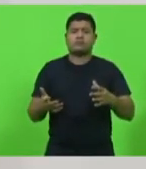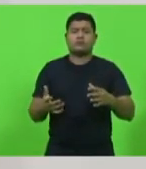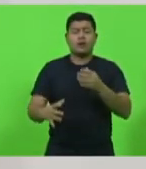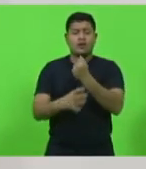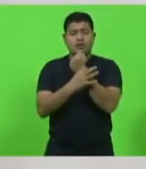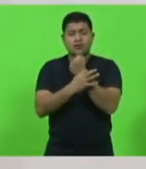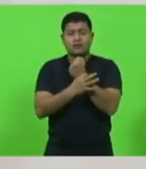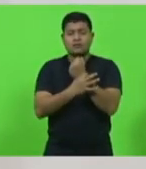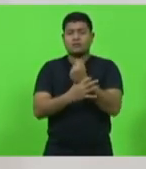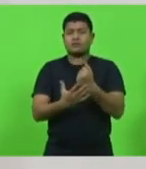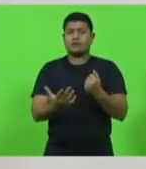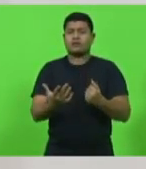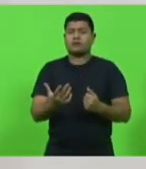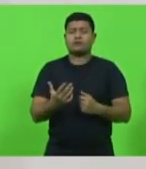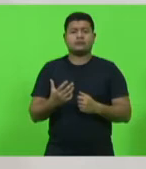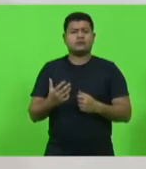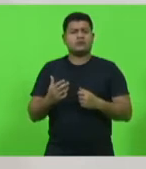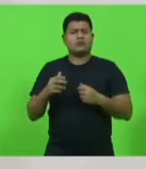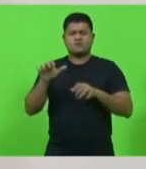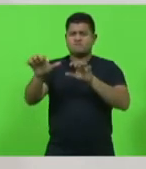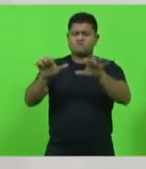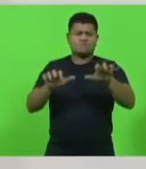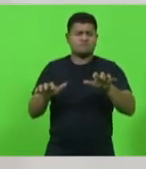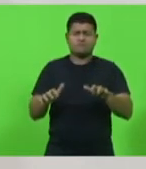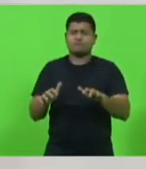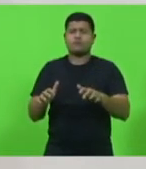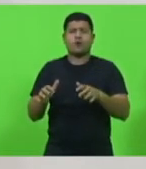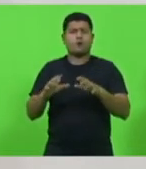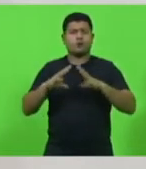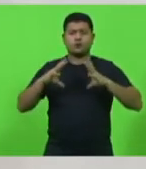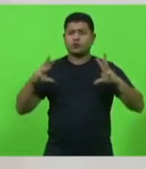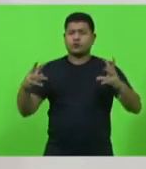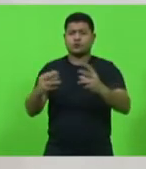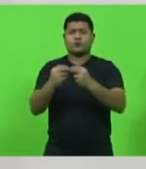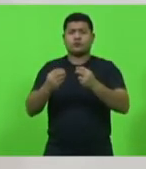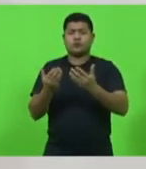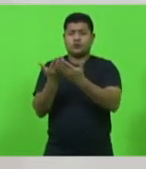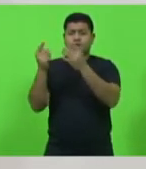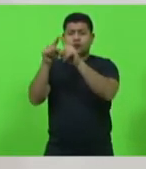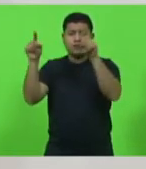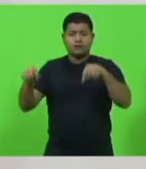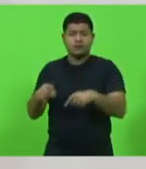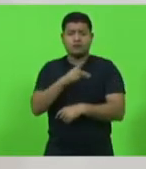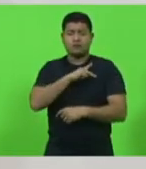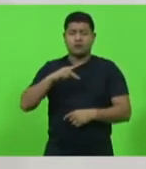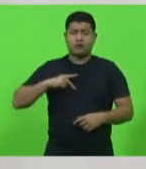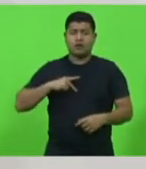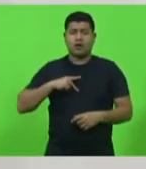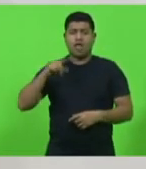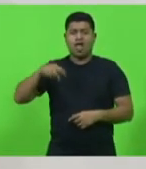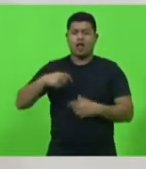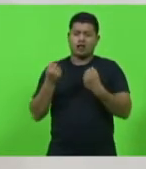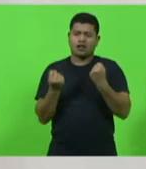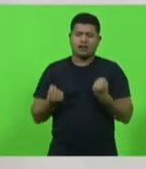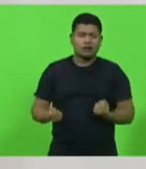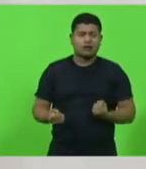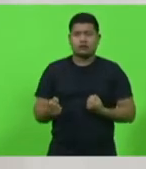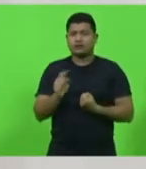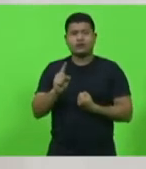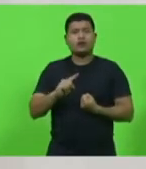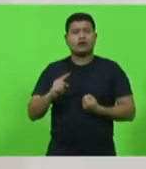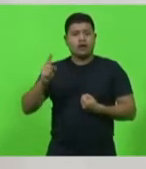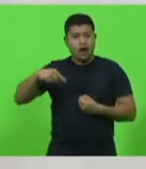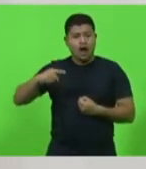segurança pública, em todas as áreas. Servidor público não é um peso. Ele faz